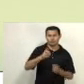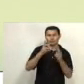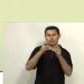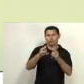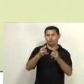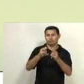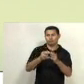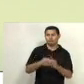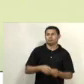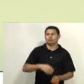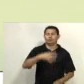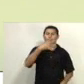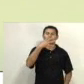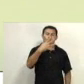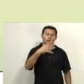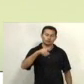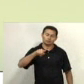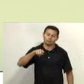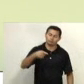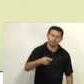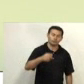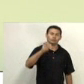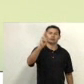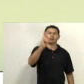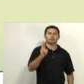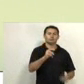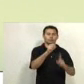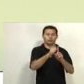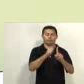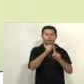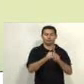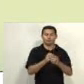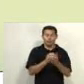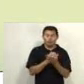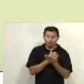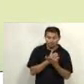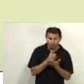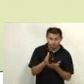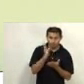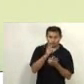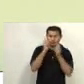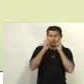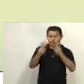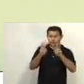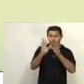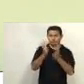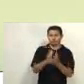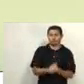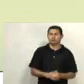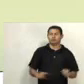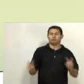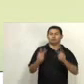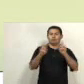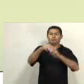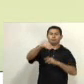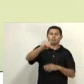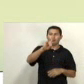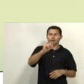igual a R$4.000 por mês. Olha só, pessoal, então o enunciado já deu para vocês o valor da